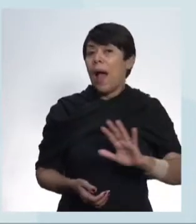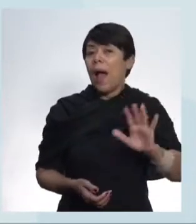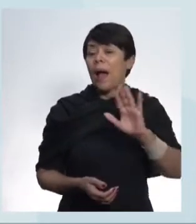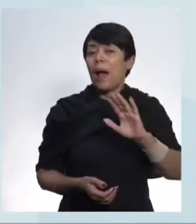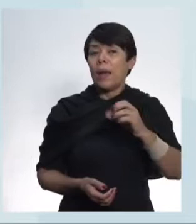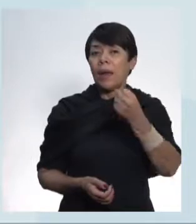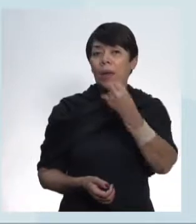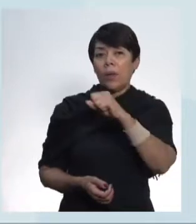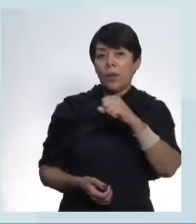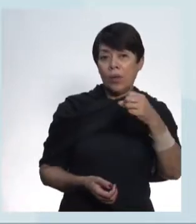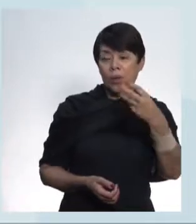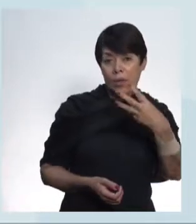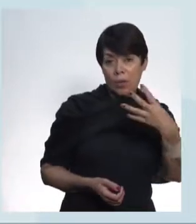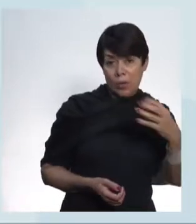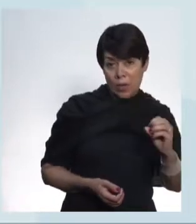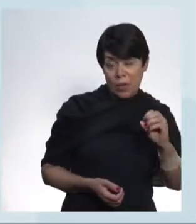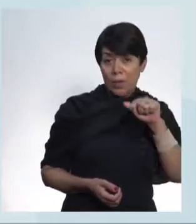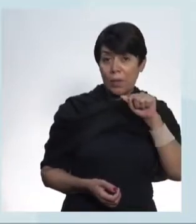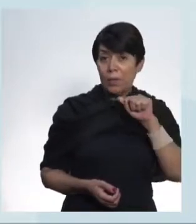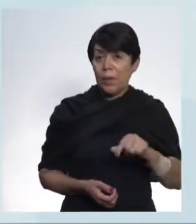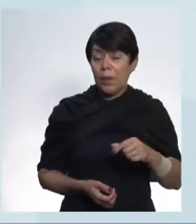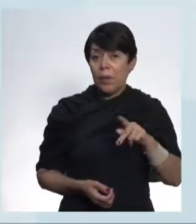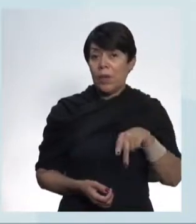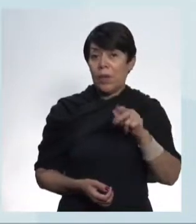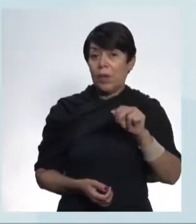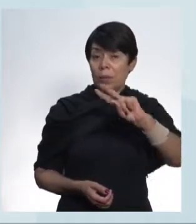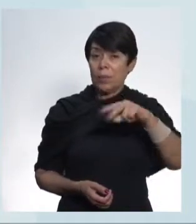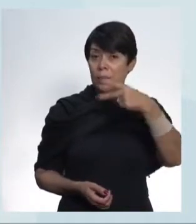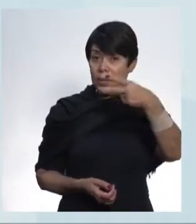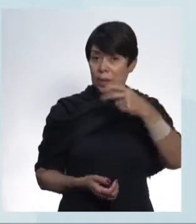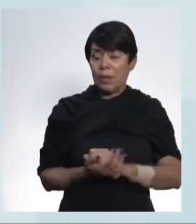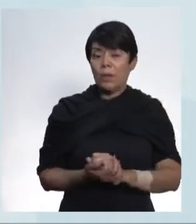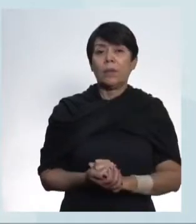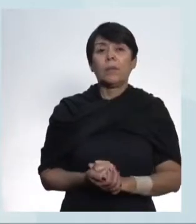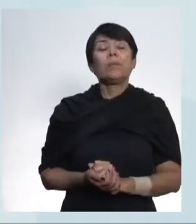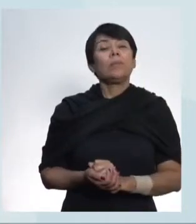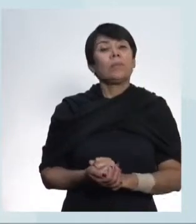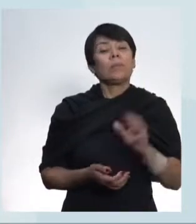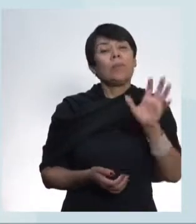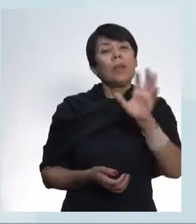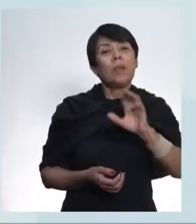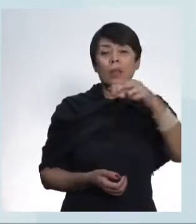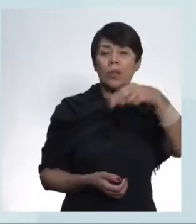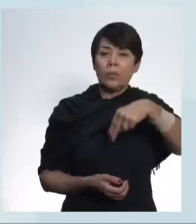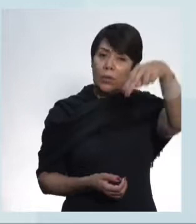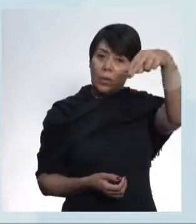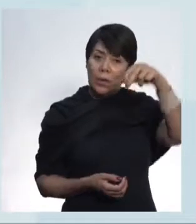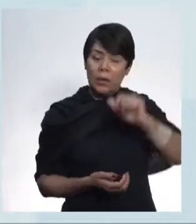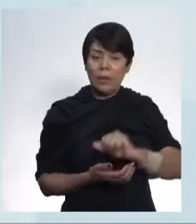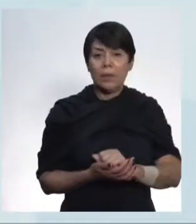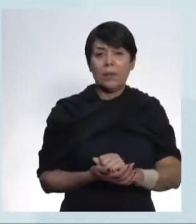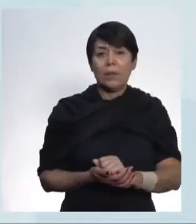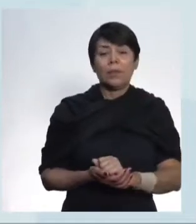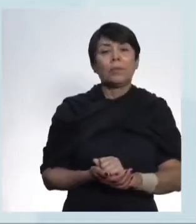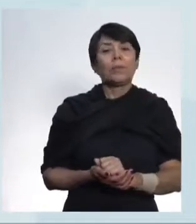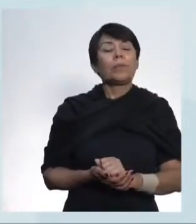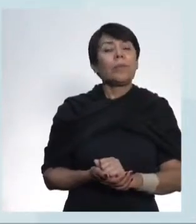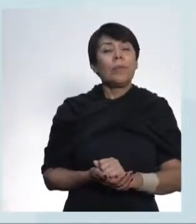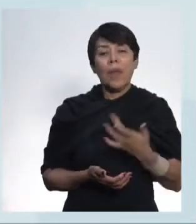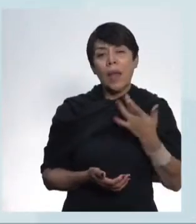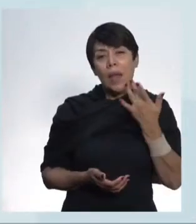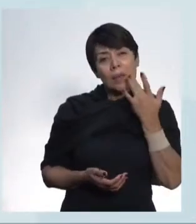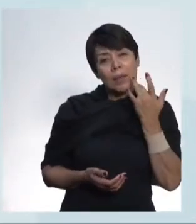de 840 mil quilômetros quadrados, abrange boa parte da região nordestina, como os estados do